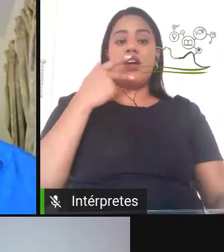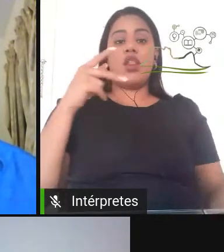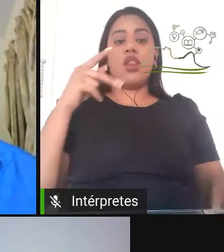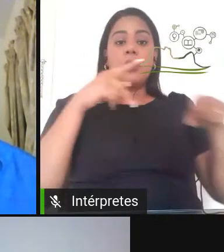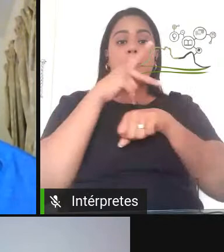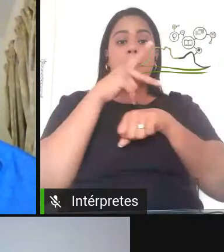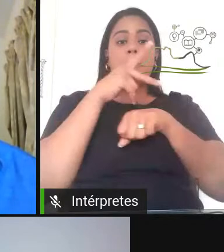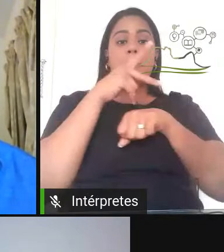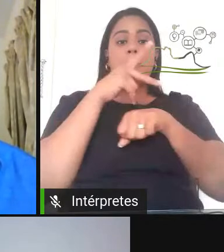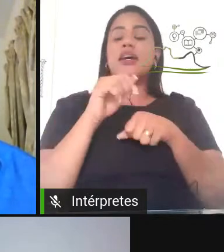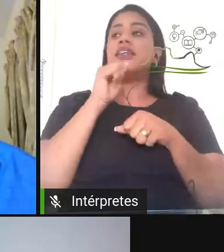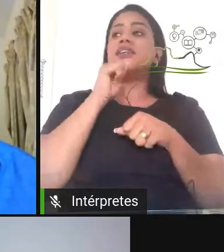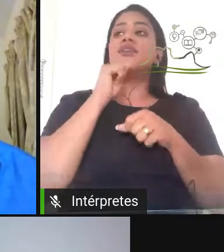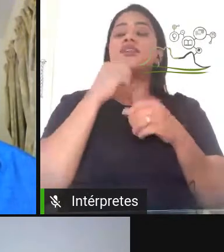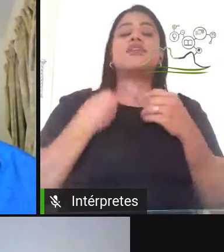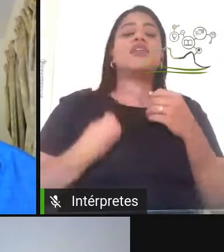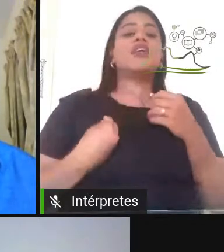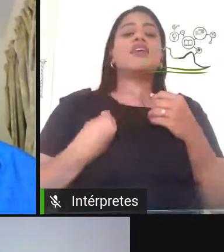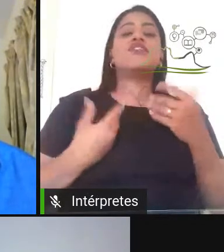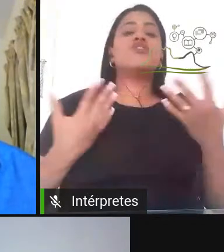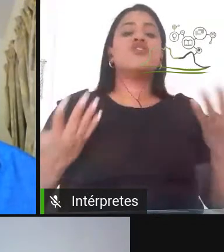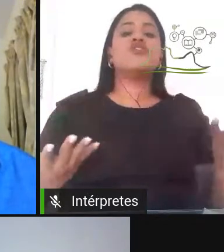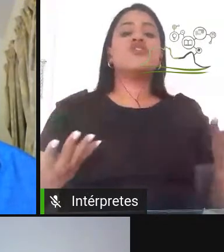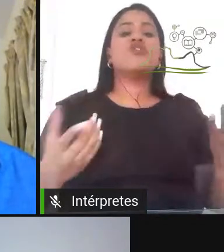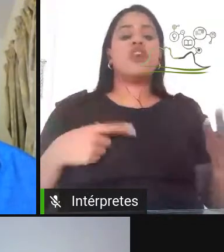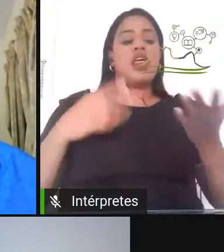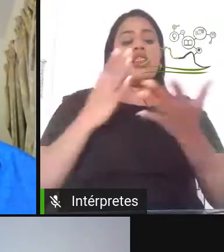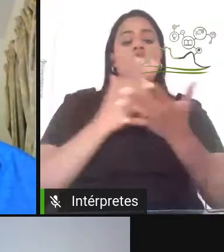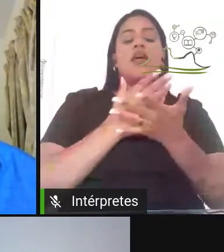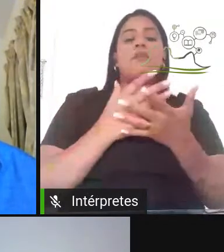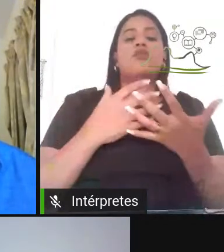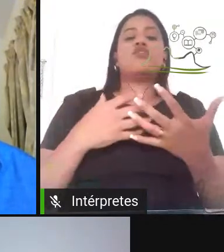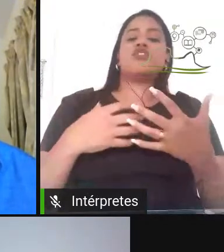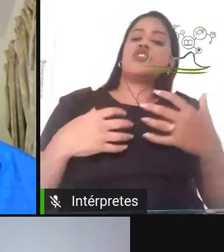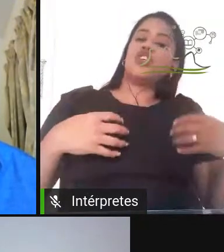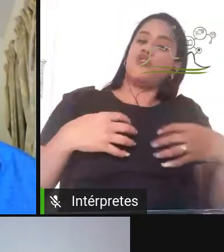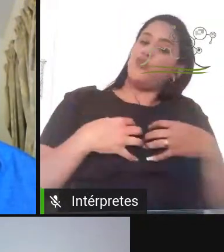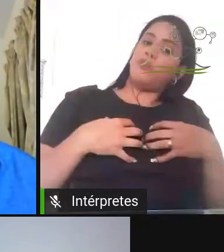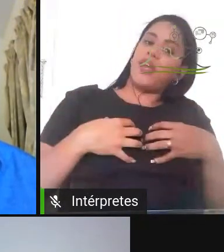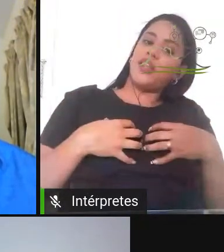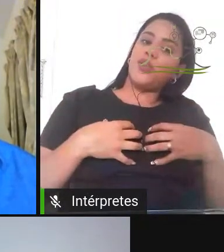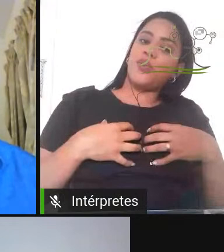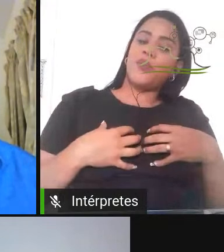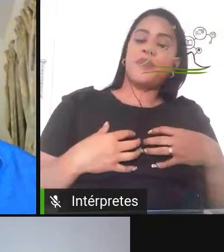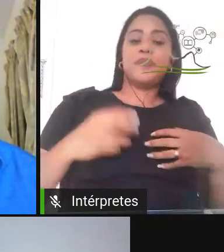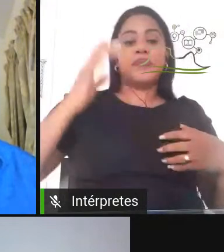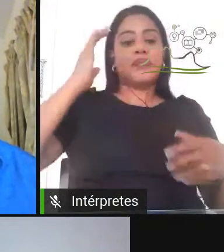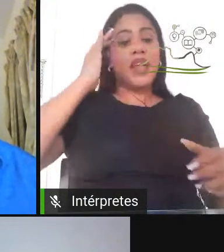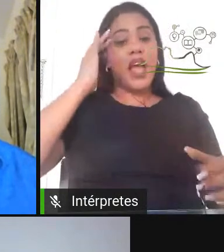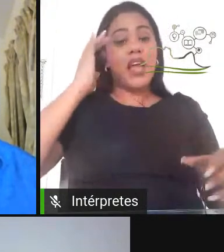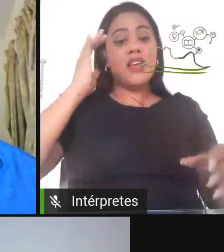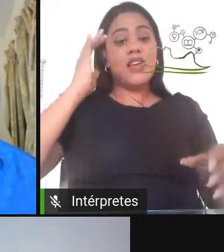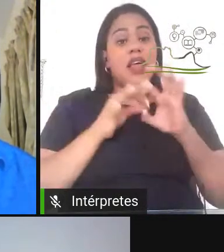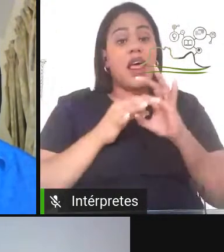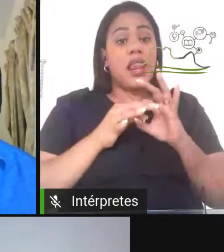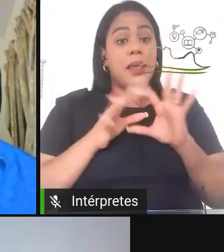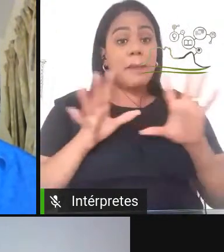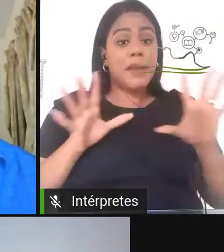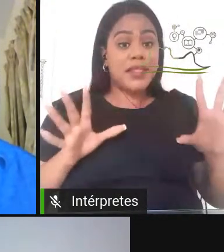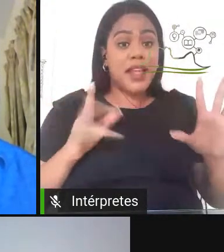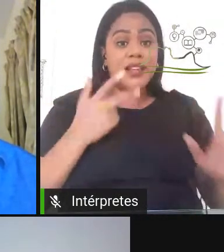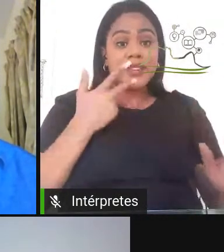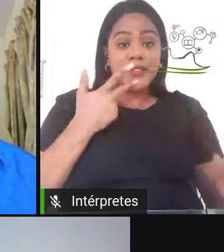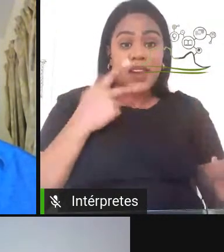temos um pouco este sentimento. E eu acho que a questão da liberdade, como tu colocas, é uma circunstância que nos diz a